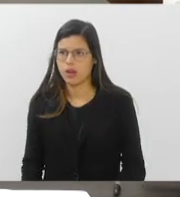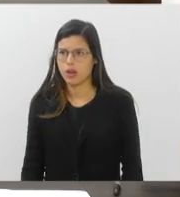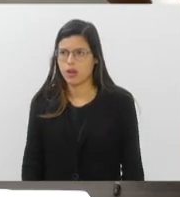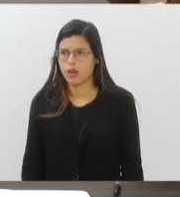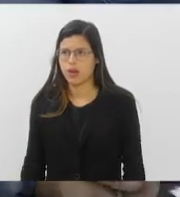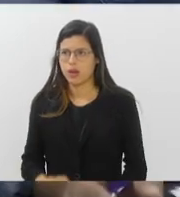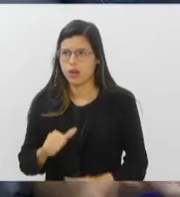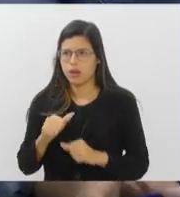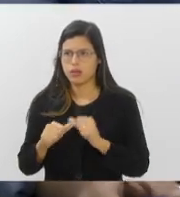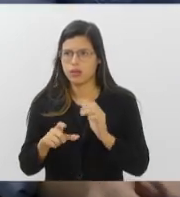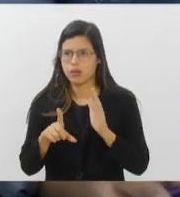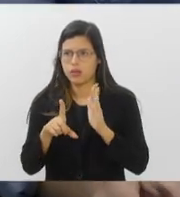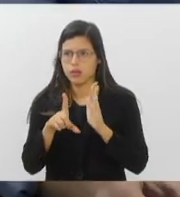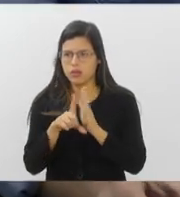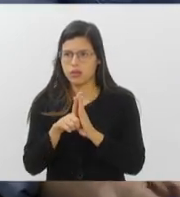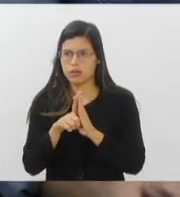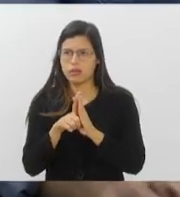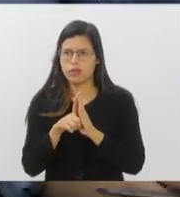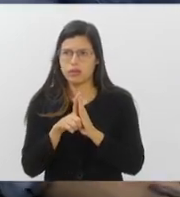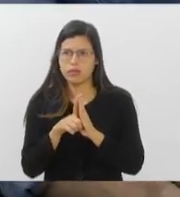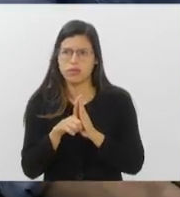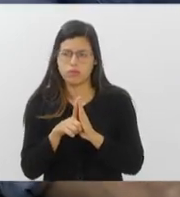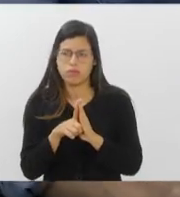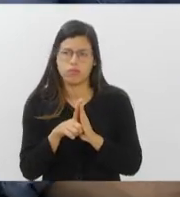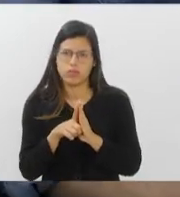lei incluindo alguma coisa do Andrezinho Siciliano.